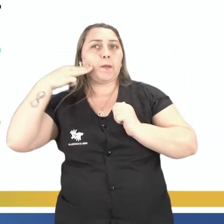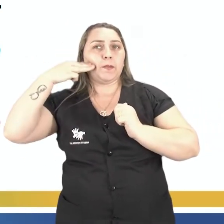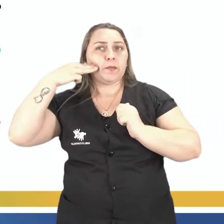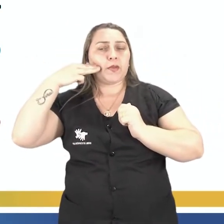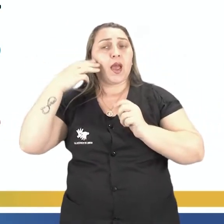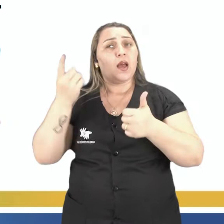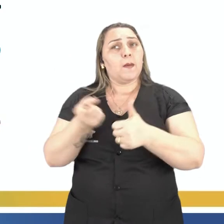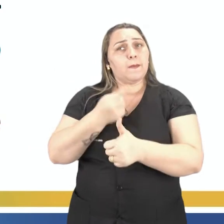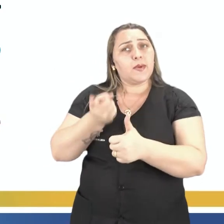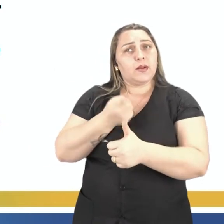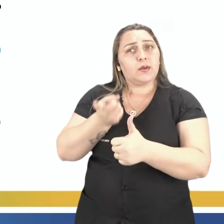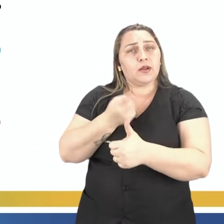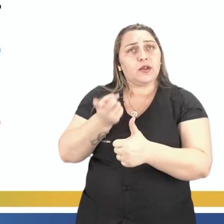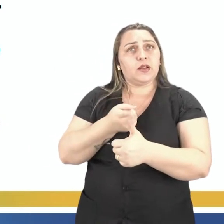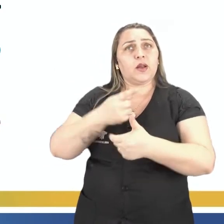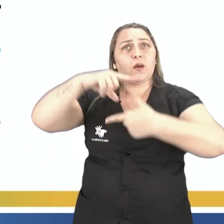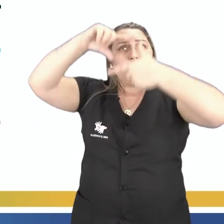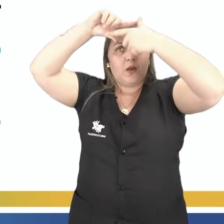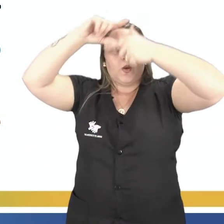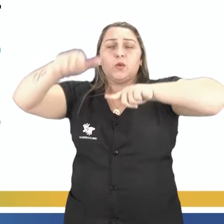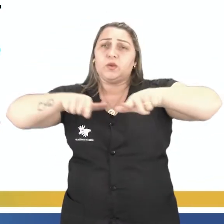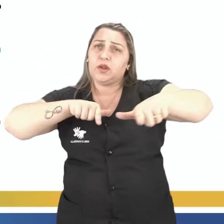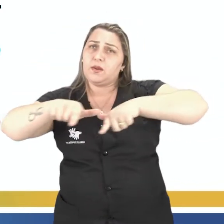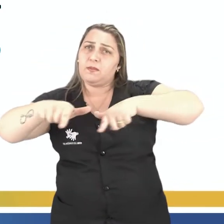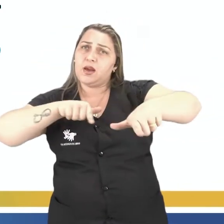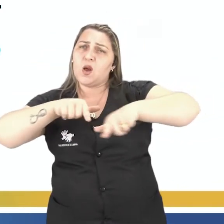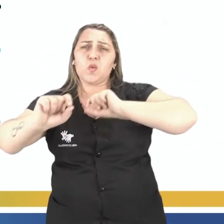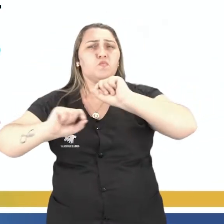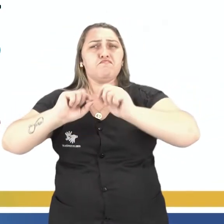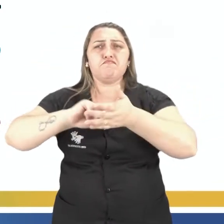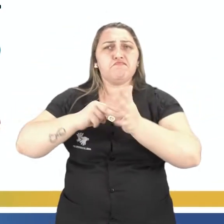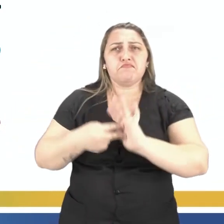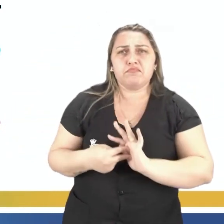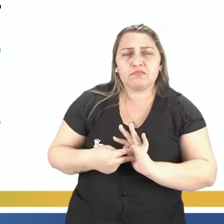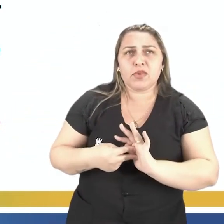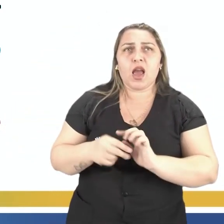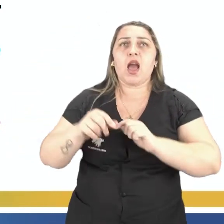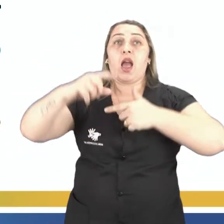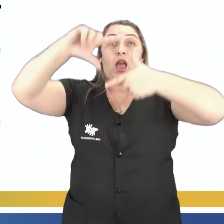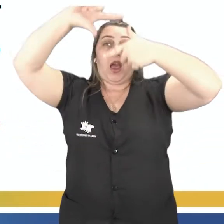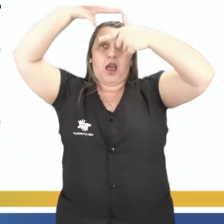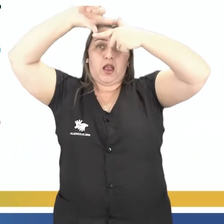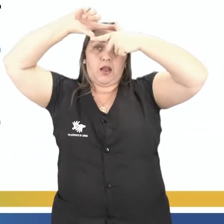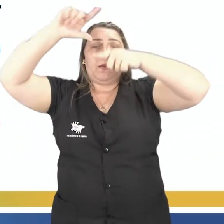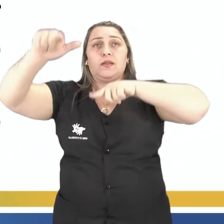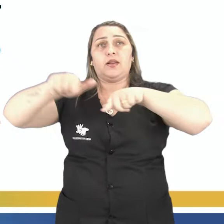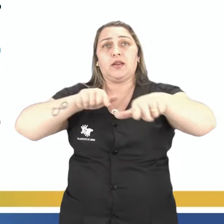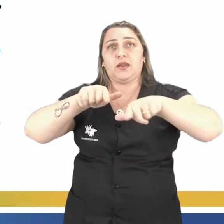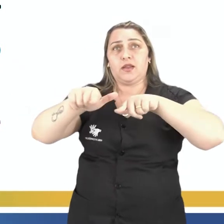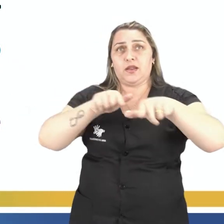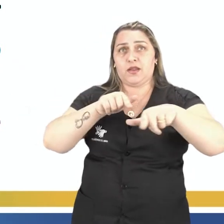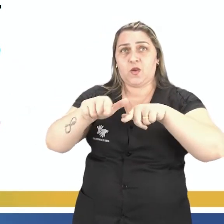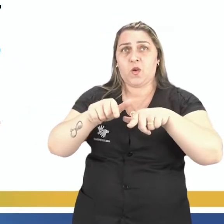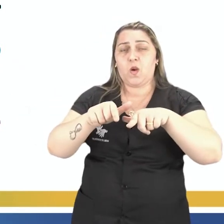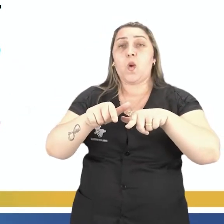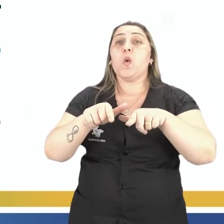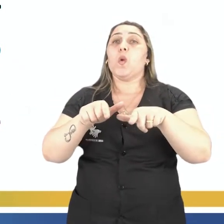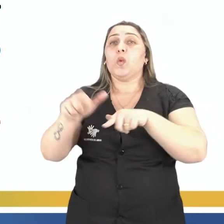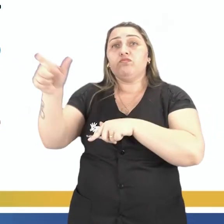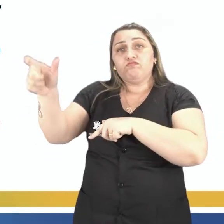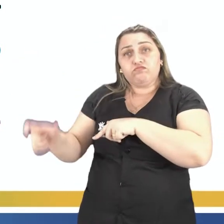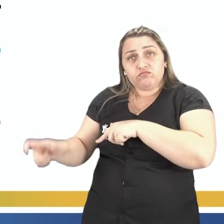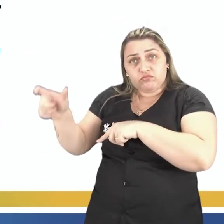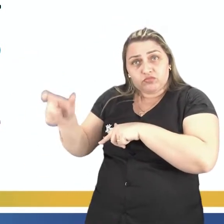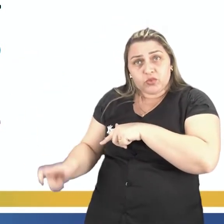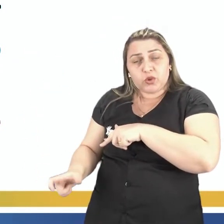Marx? Primeiro, nós temos a alienação do trabalho. O que é isso? A alienação do trabalho é o ato de que o